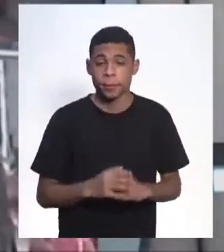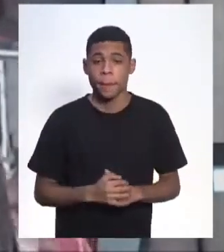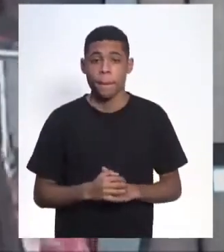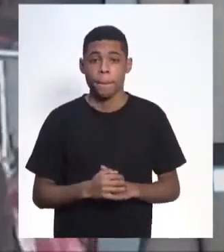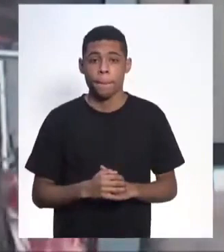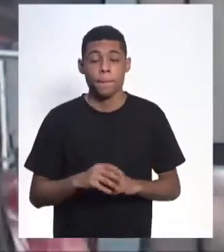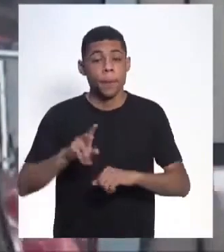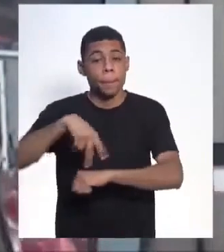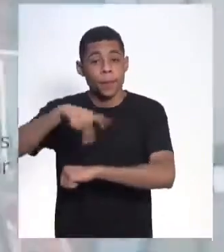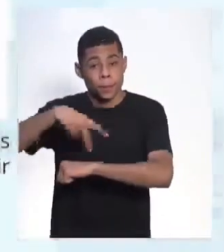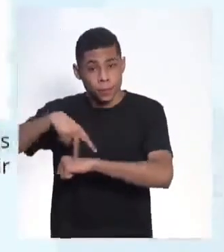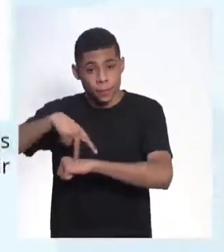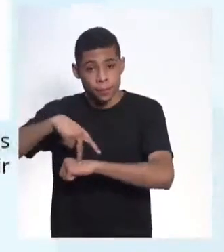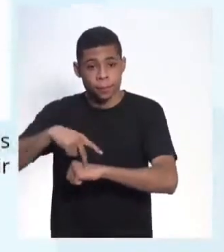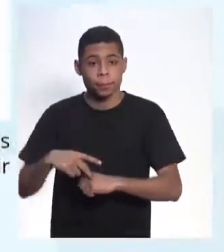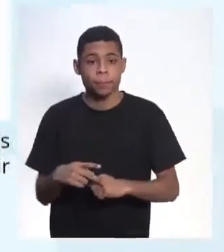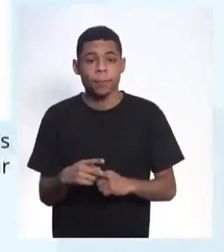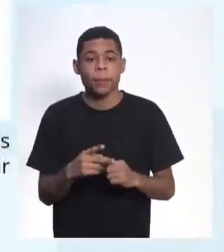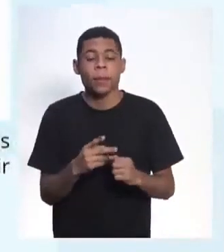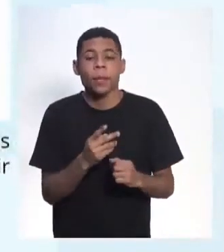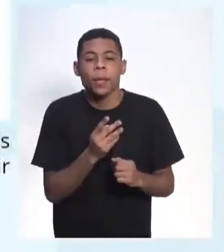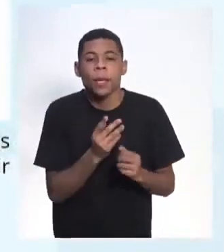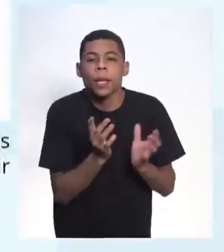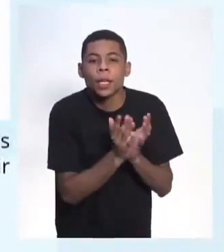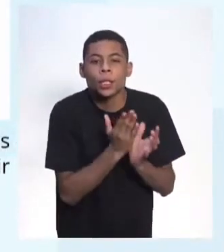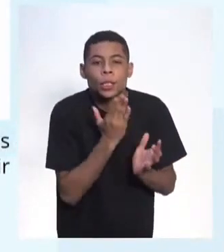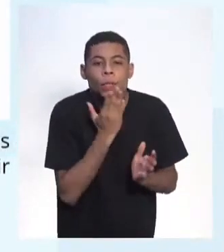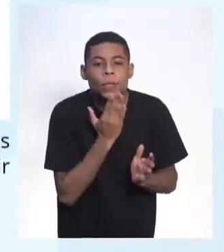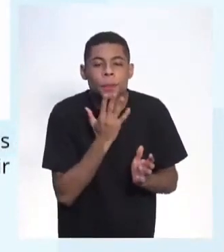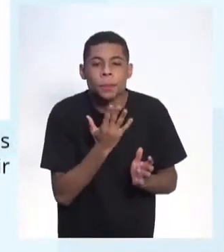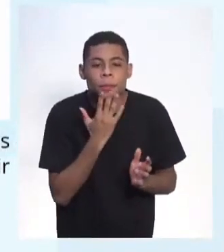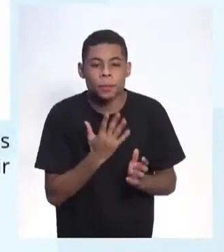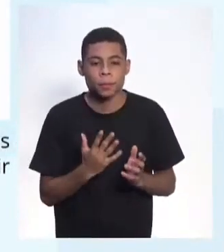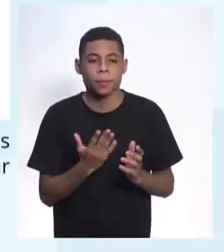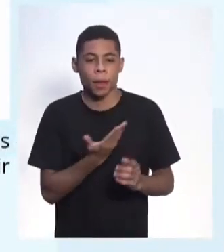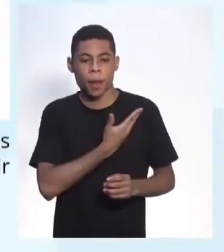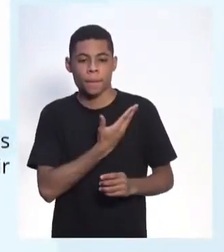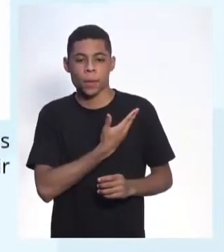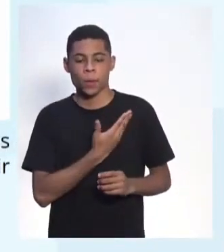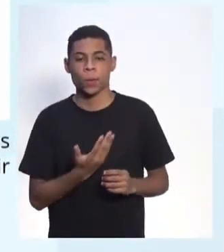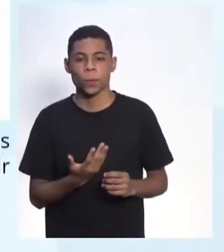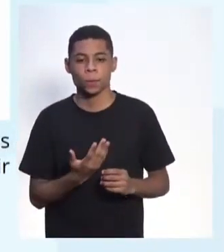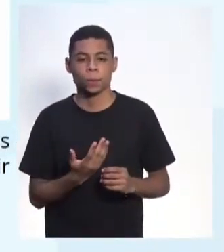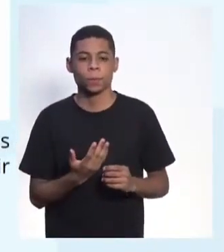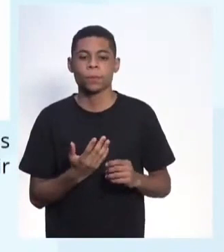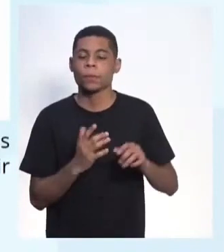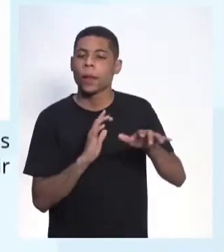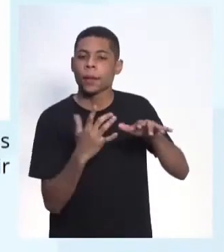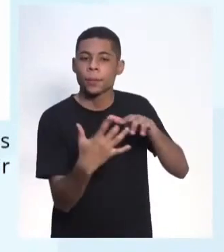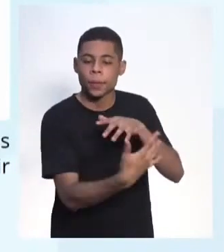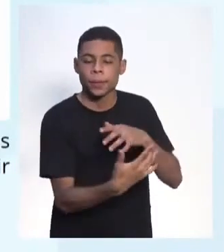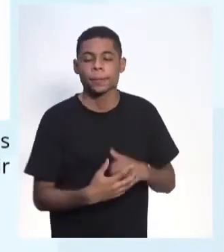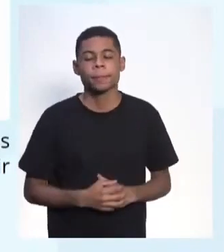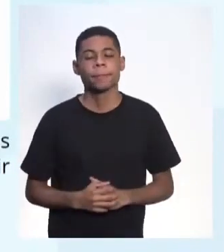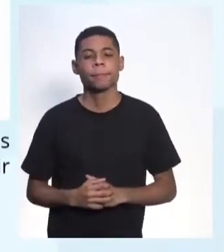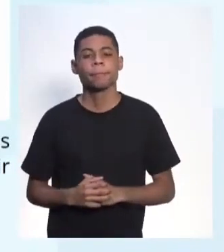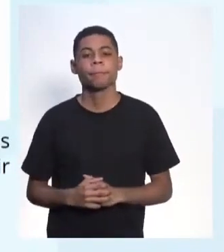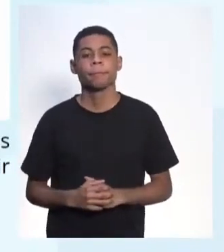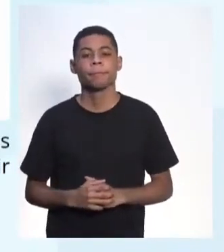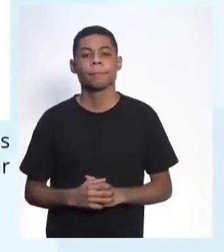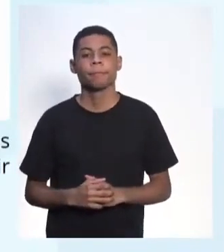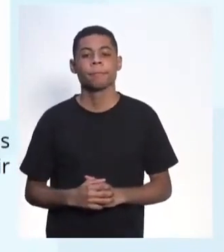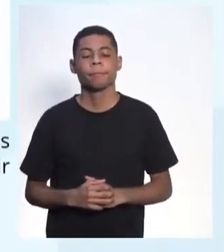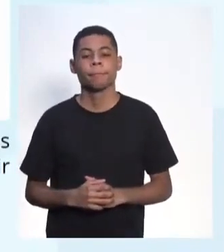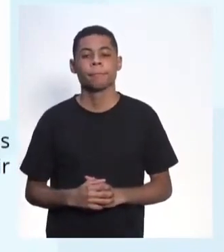o país, né? O time de futebol, os amigos, as redes sociais.